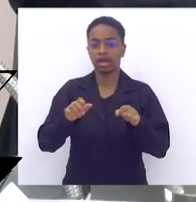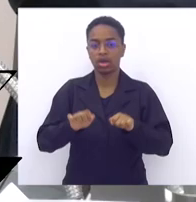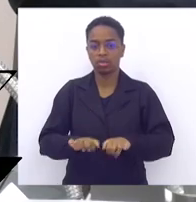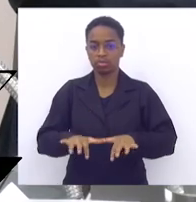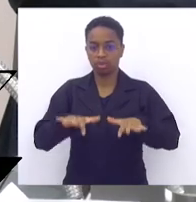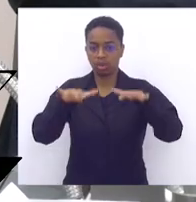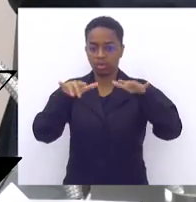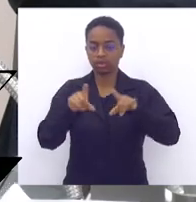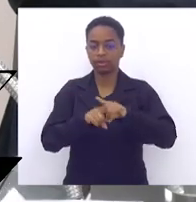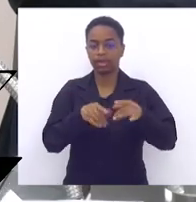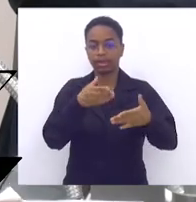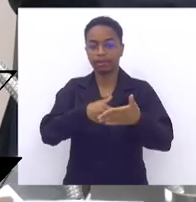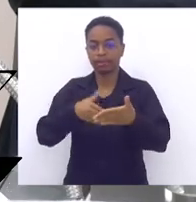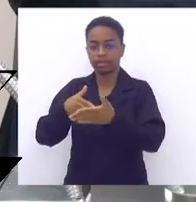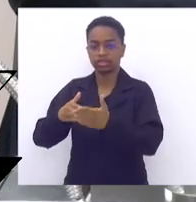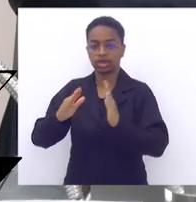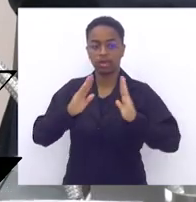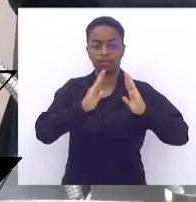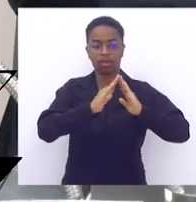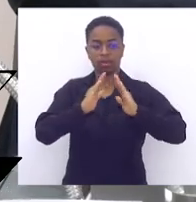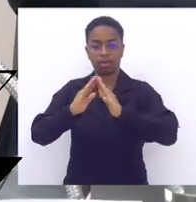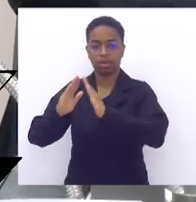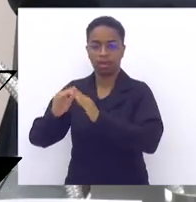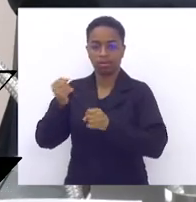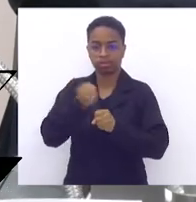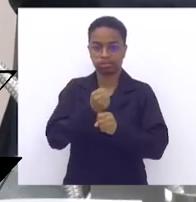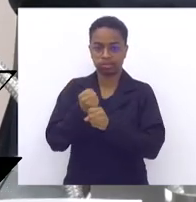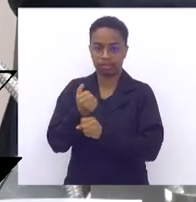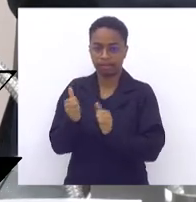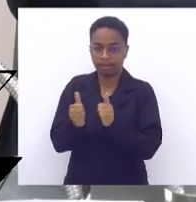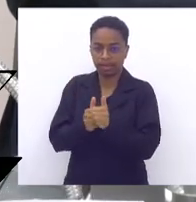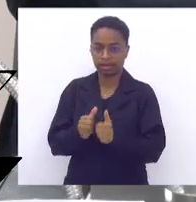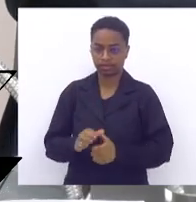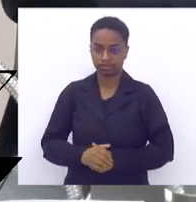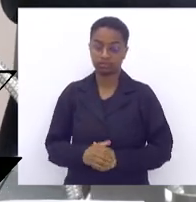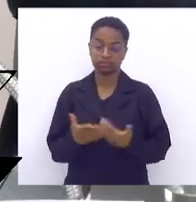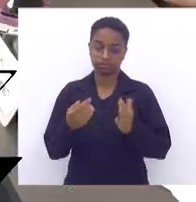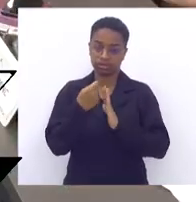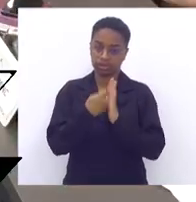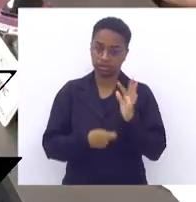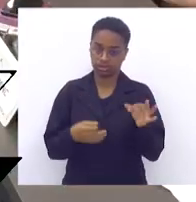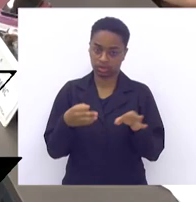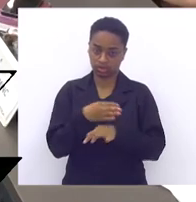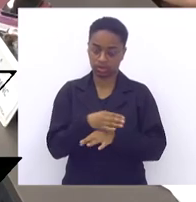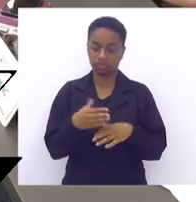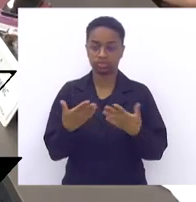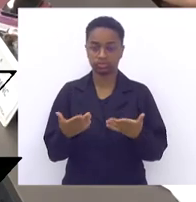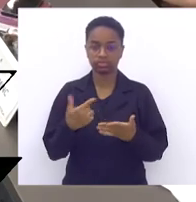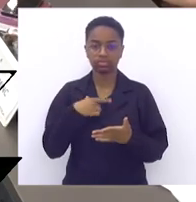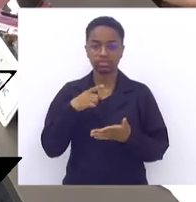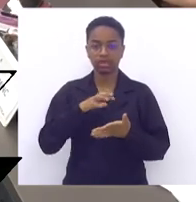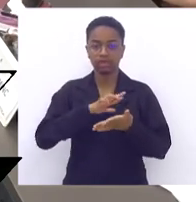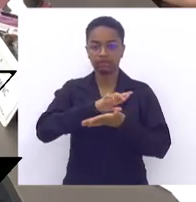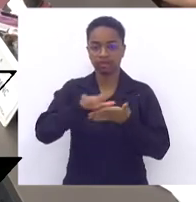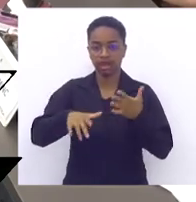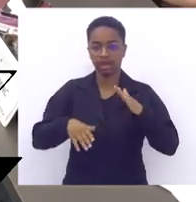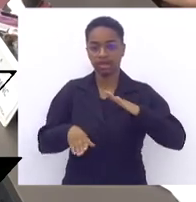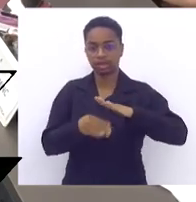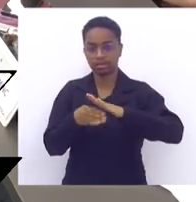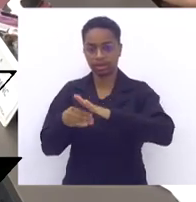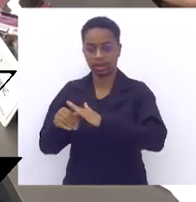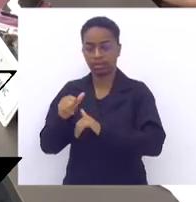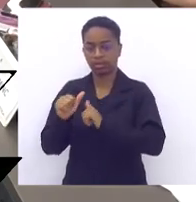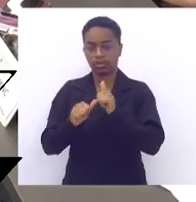impedir a ocupação das mesmas por edificações. Ficou perfeito. É esse texto. Na verdade, foram várias emendas alterando o artigo 4º, a